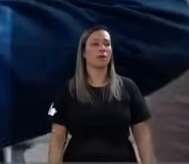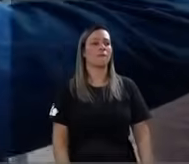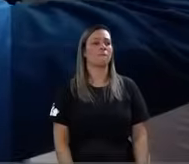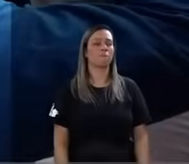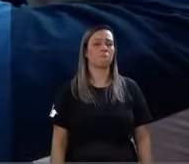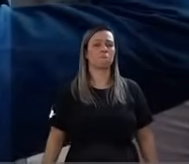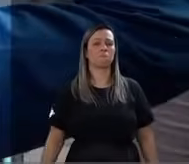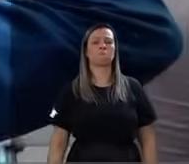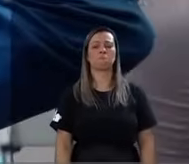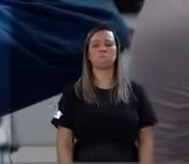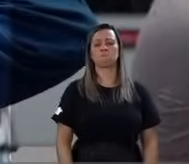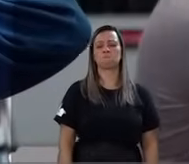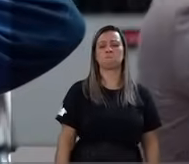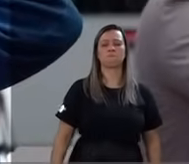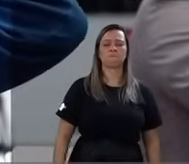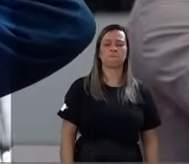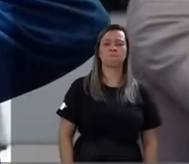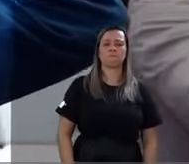Narabacalabacha,